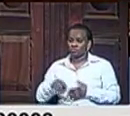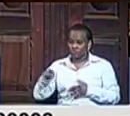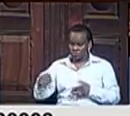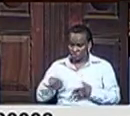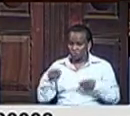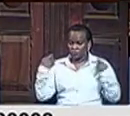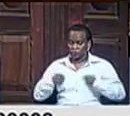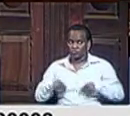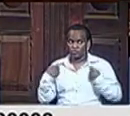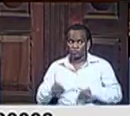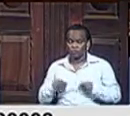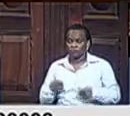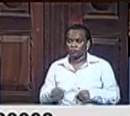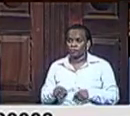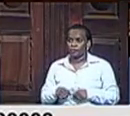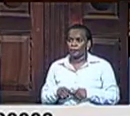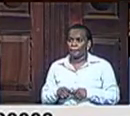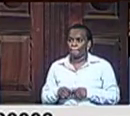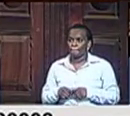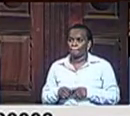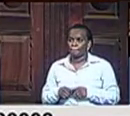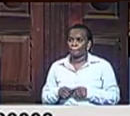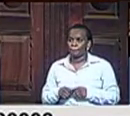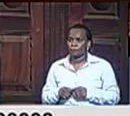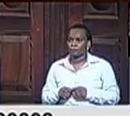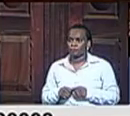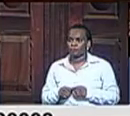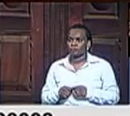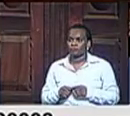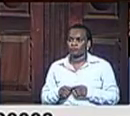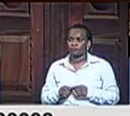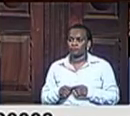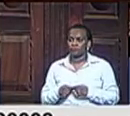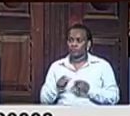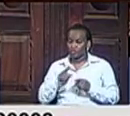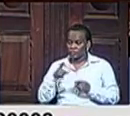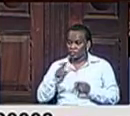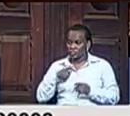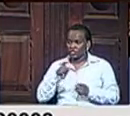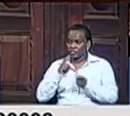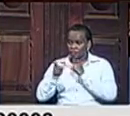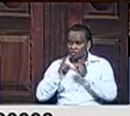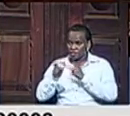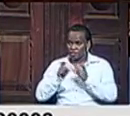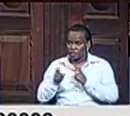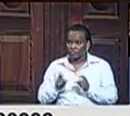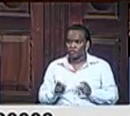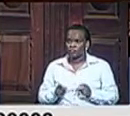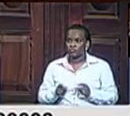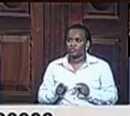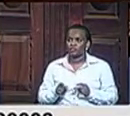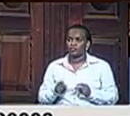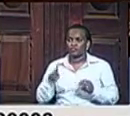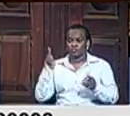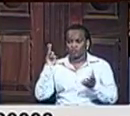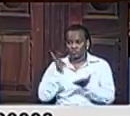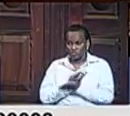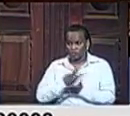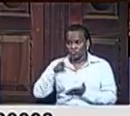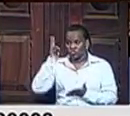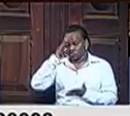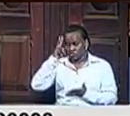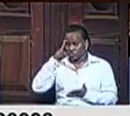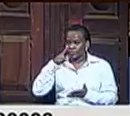nós precisamos denunciar. Mas ele traz uma discussão de um caso